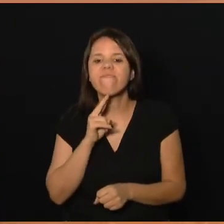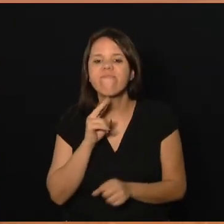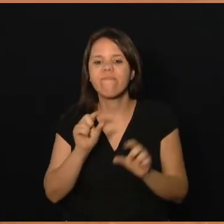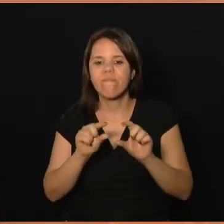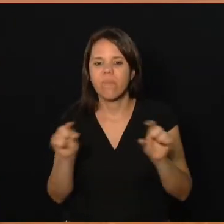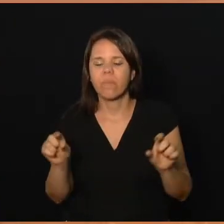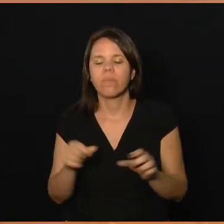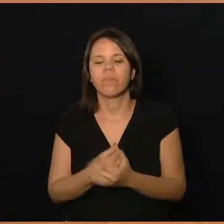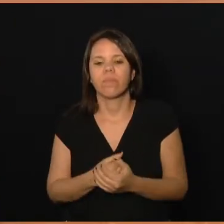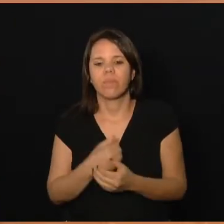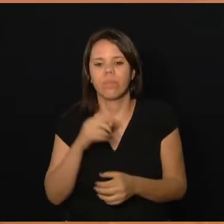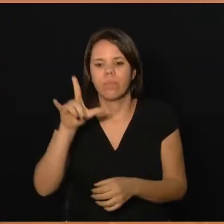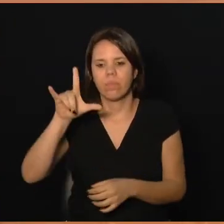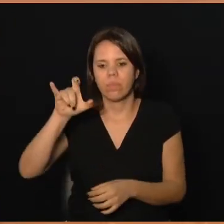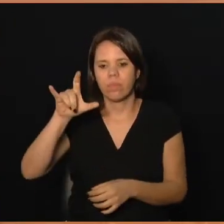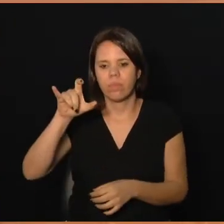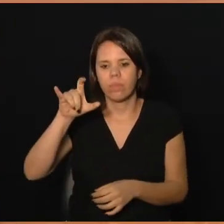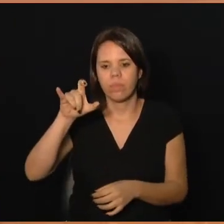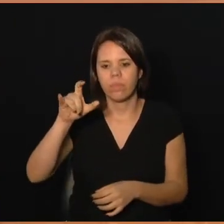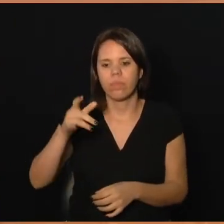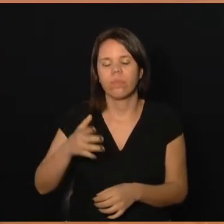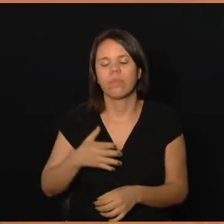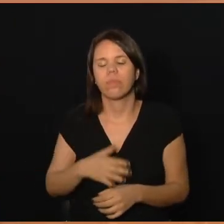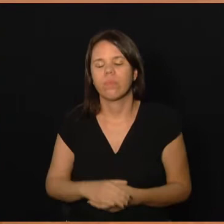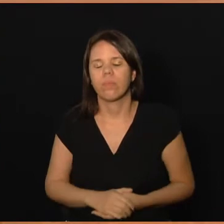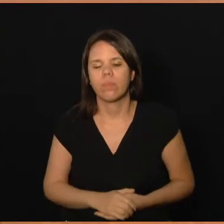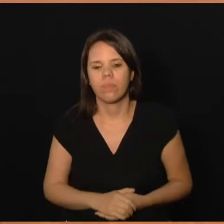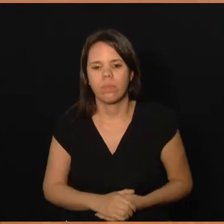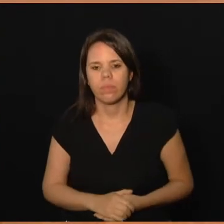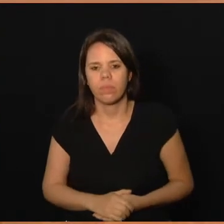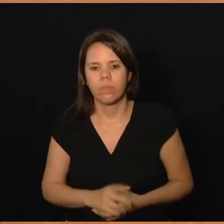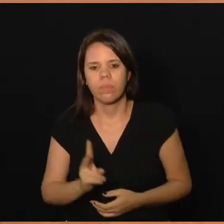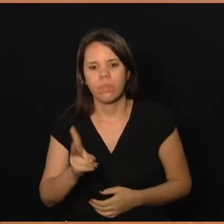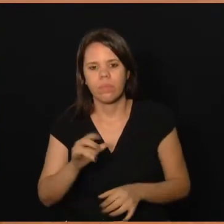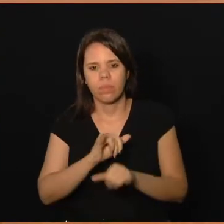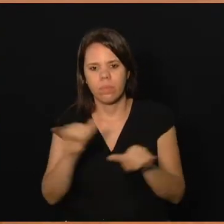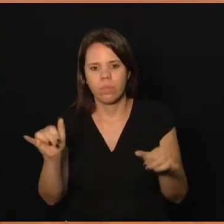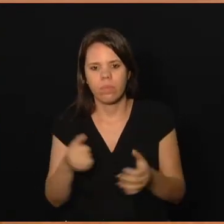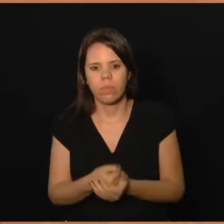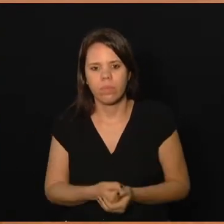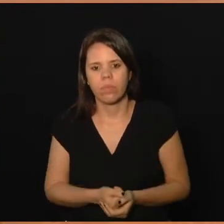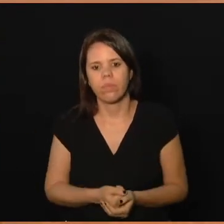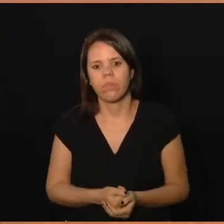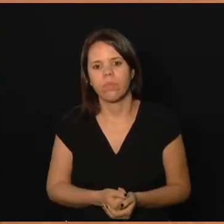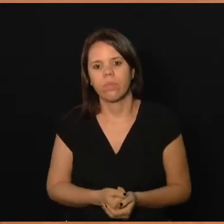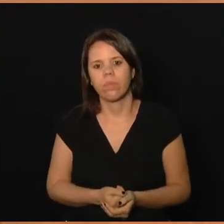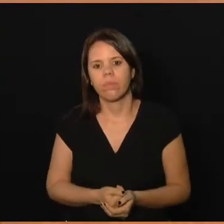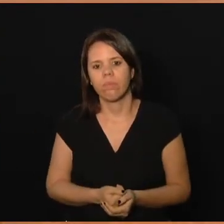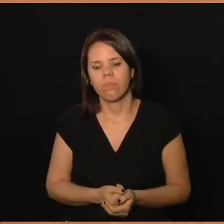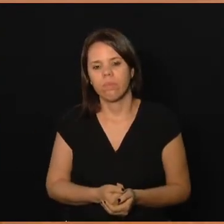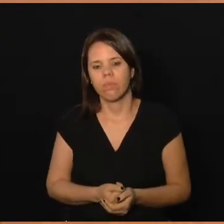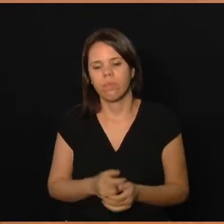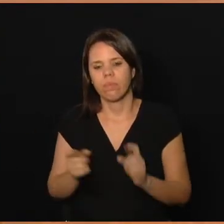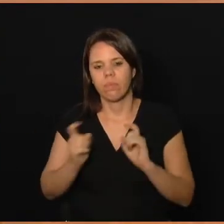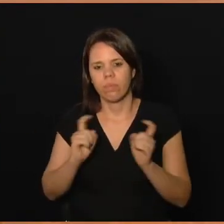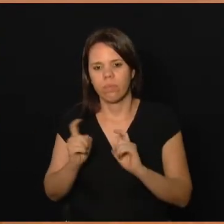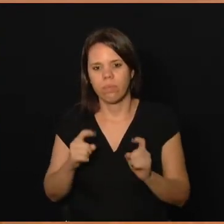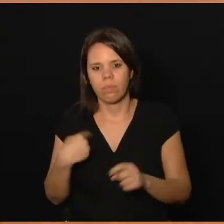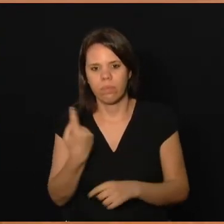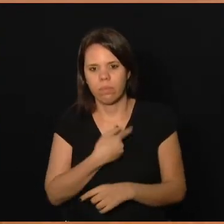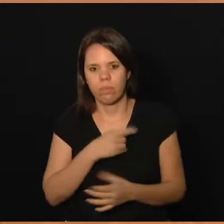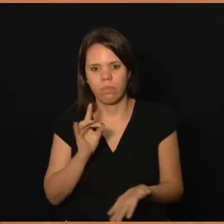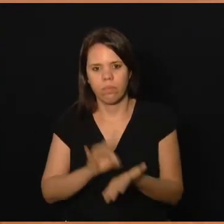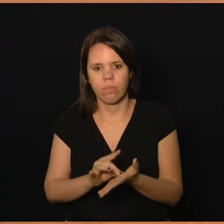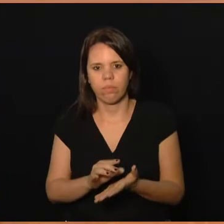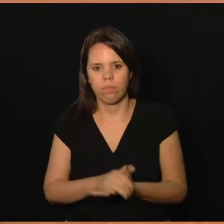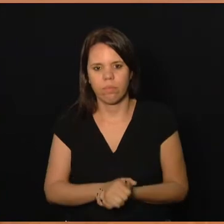nelsonosseri.com.br. E no Instagram também. No Instagram eu estou sempre divulgando as reuniões que nós